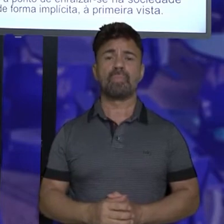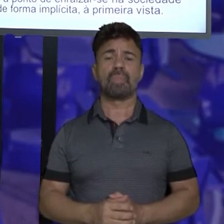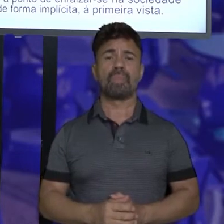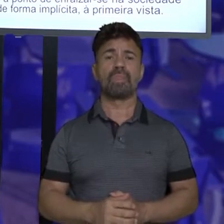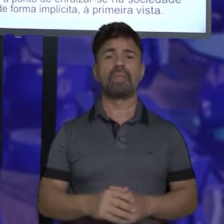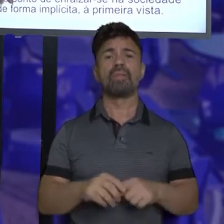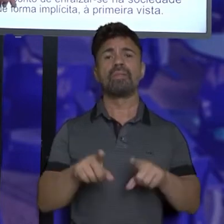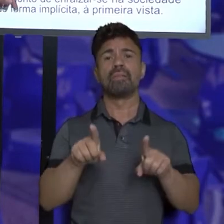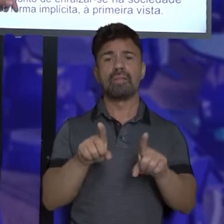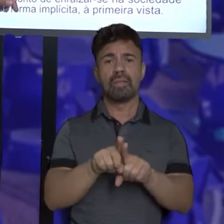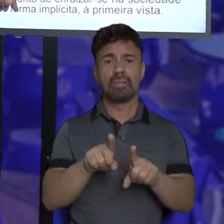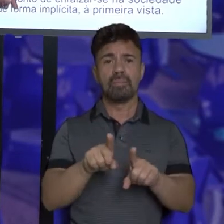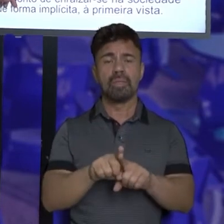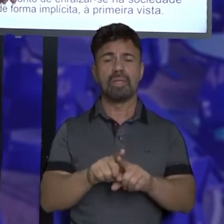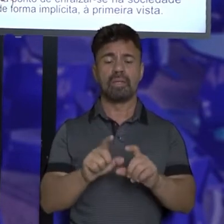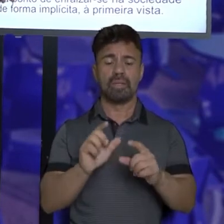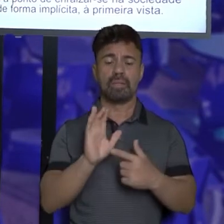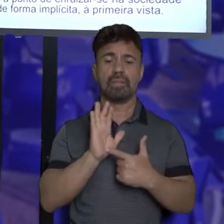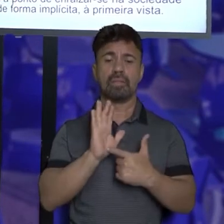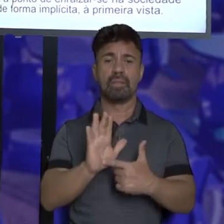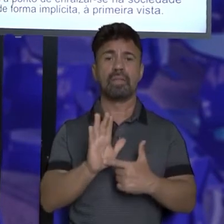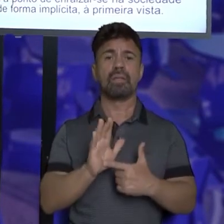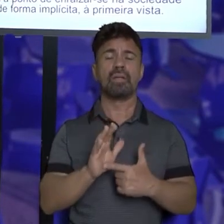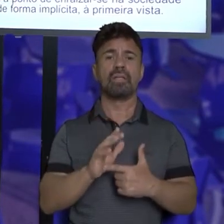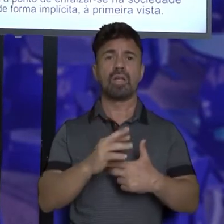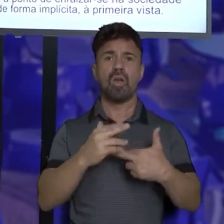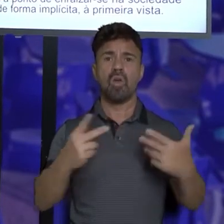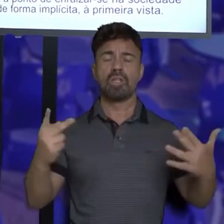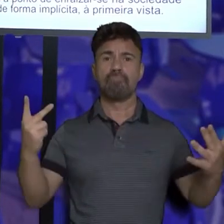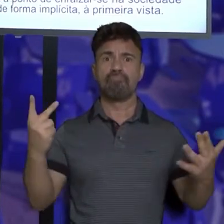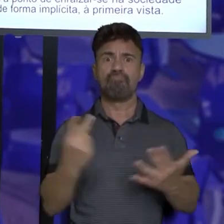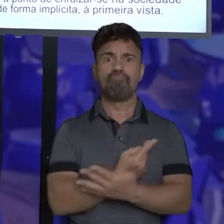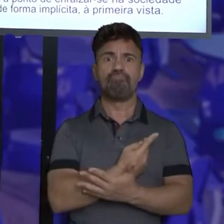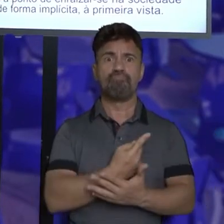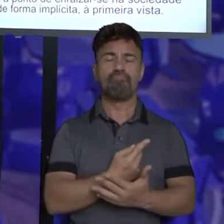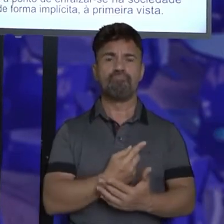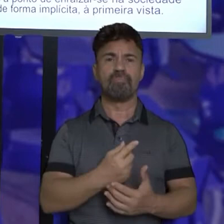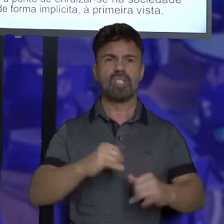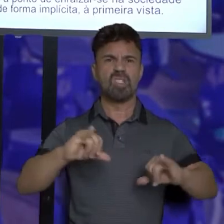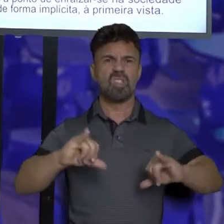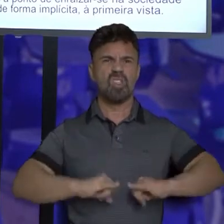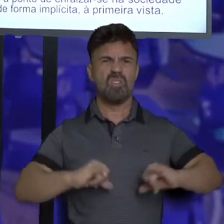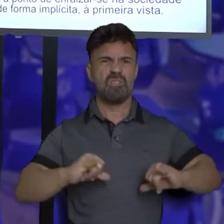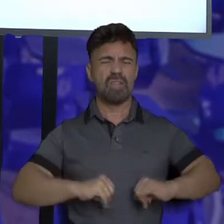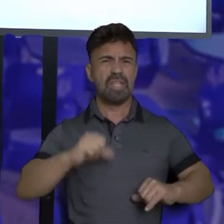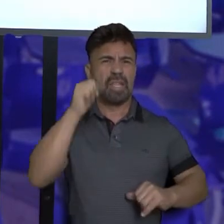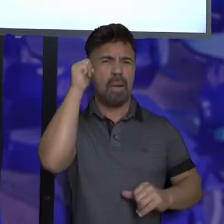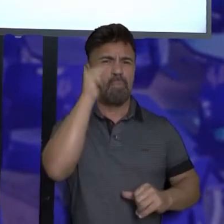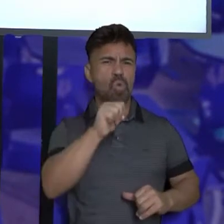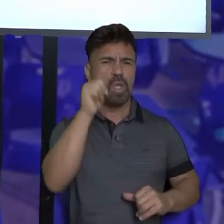Também ela retrata aqui a parte onde ela fala de casos de violência, comprovando como a mulher tem sido tratada.